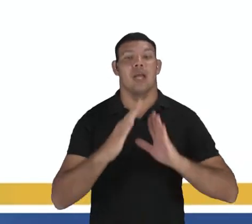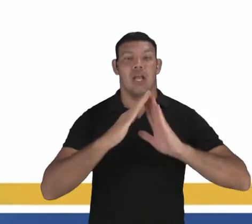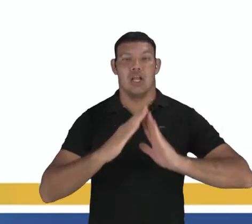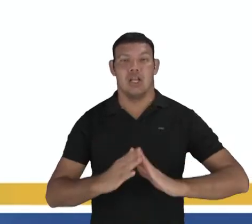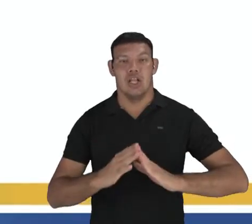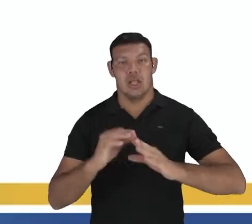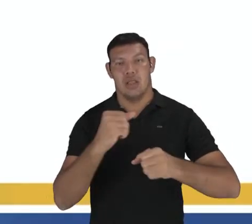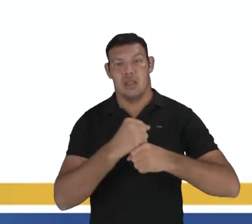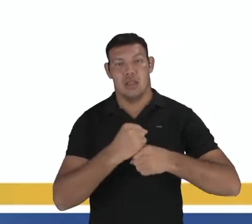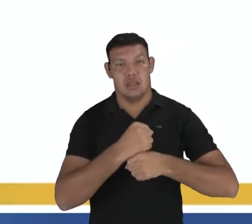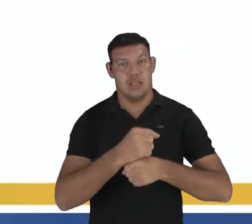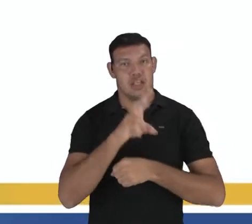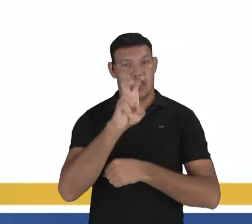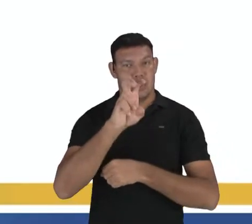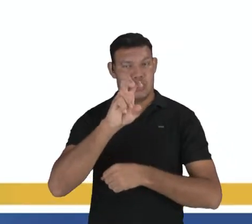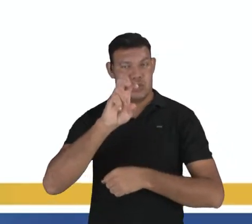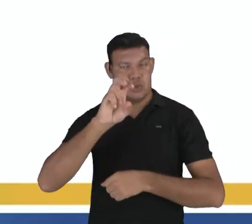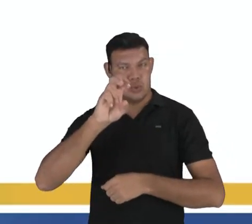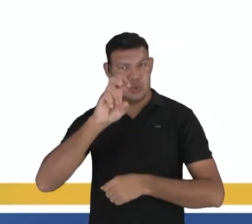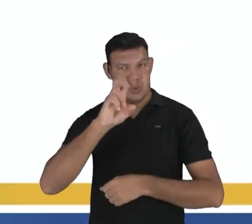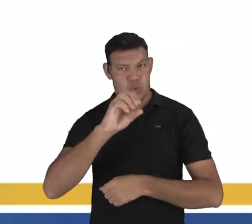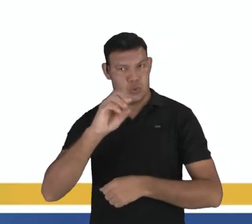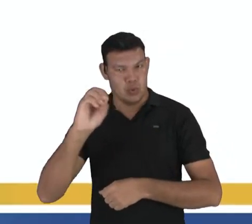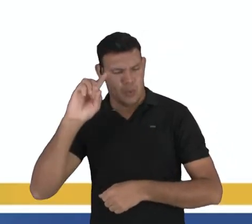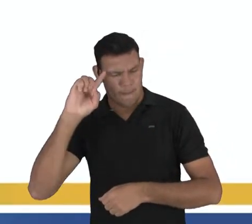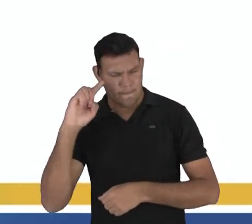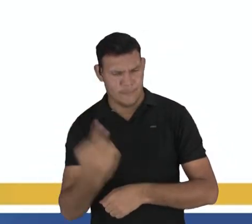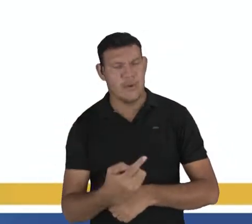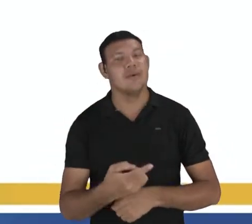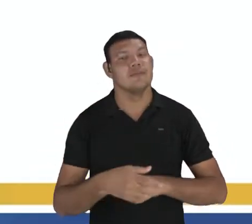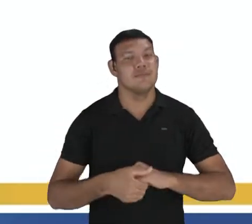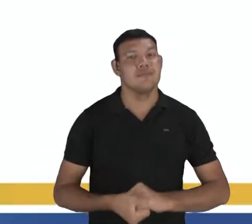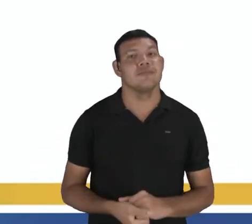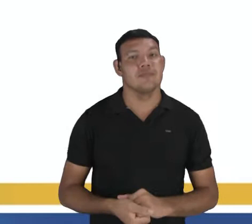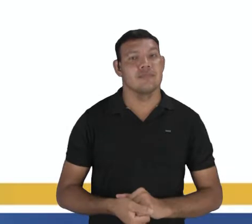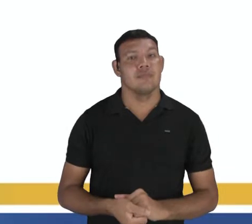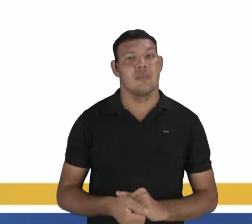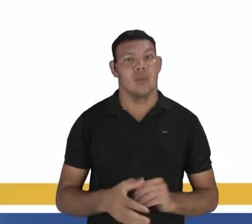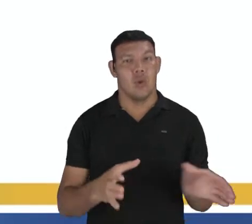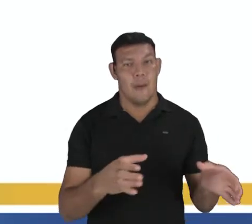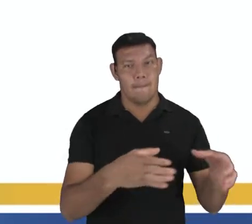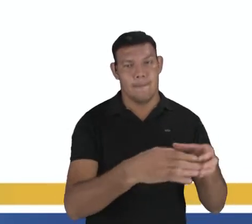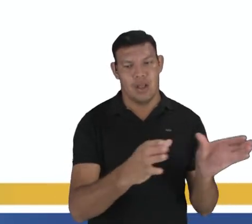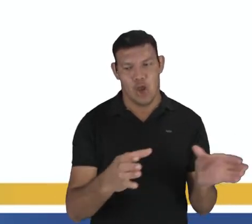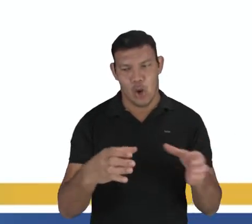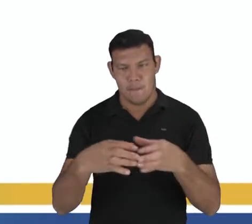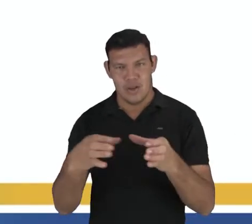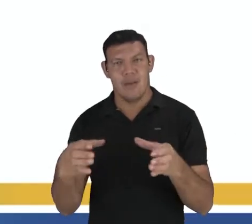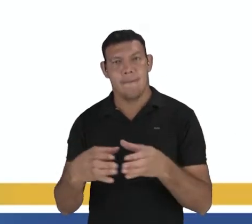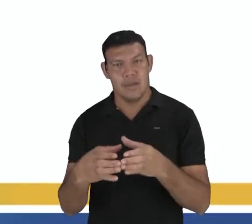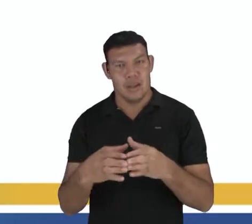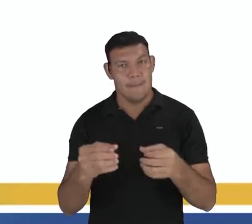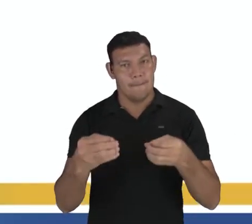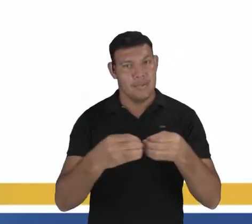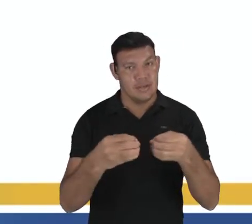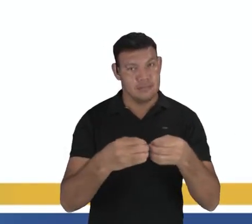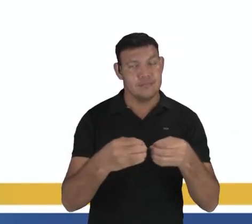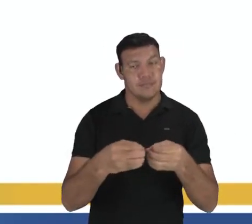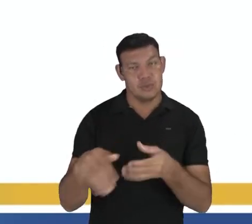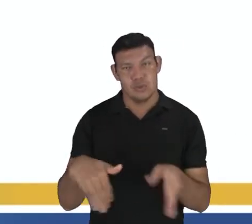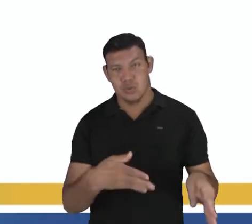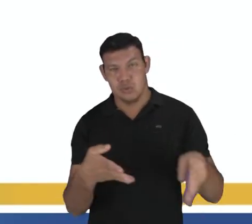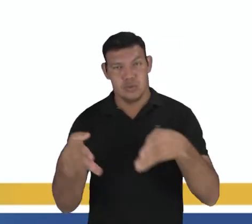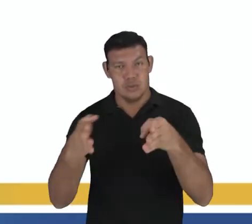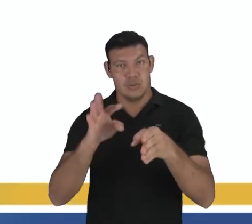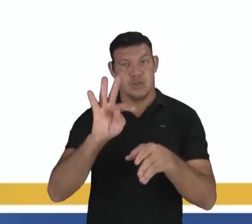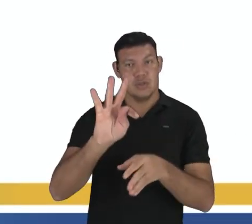né, atrás. Os agrupamentos humanos se fixaram às margens do rio Tigre e Eufrates e